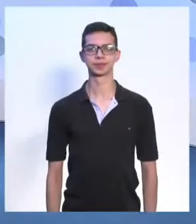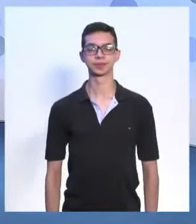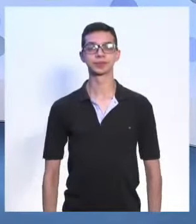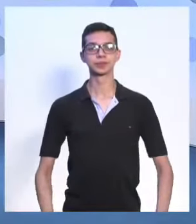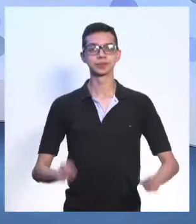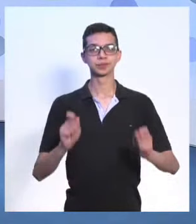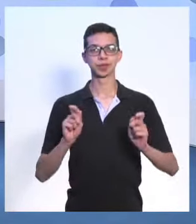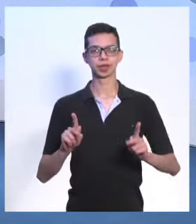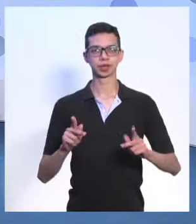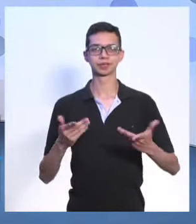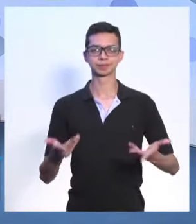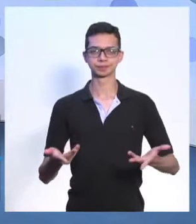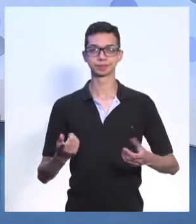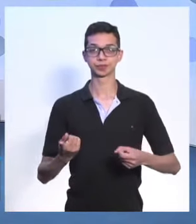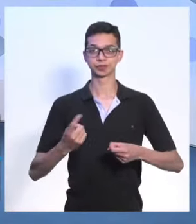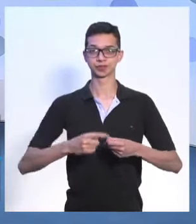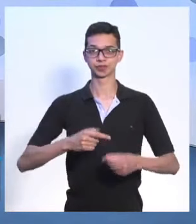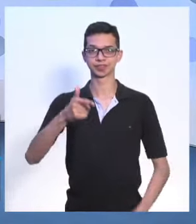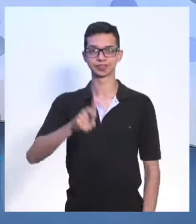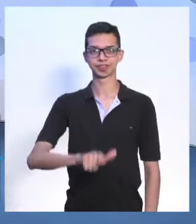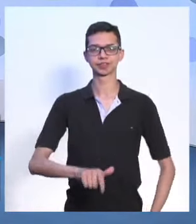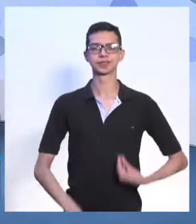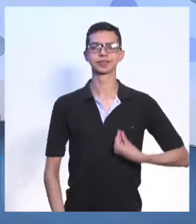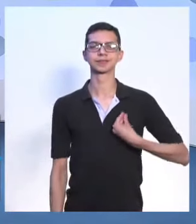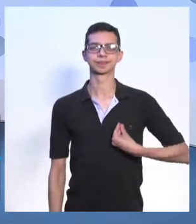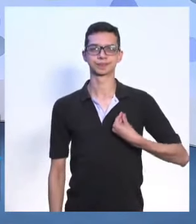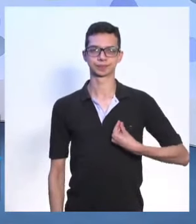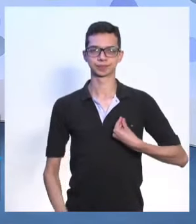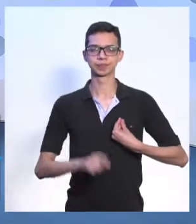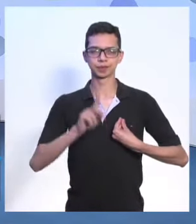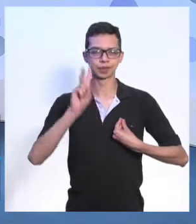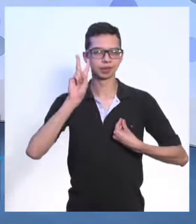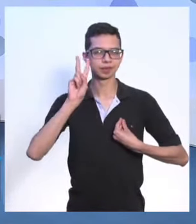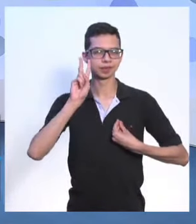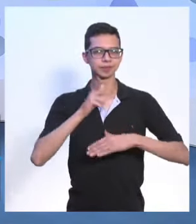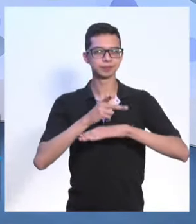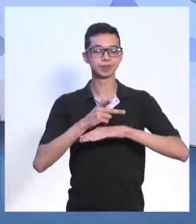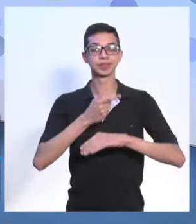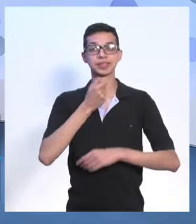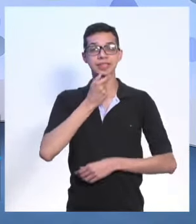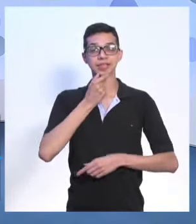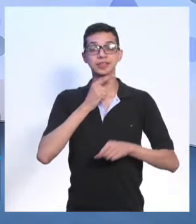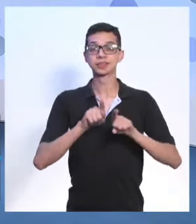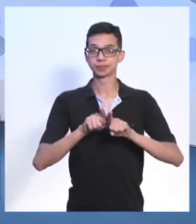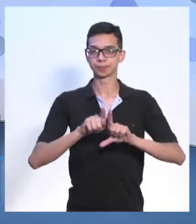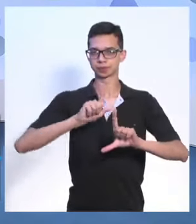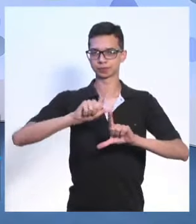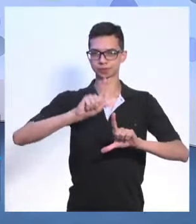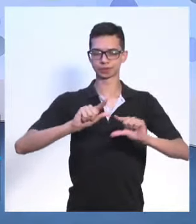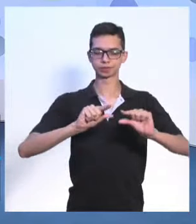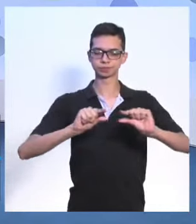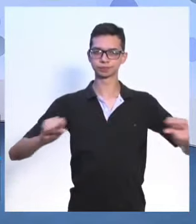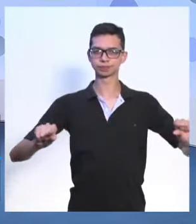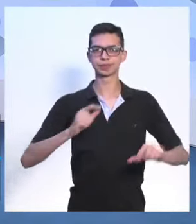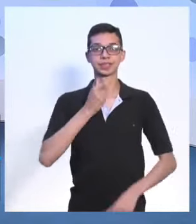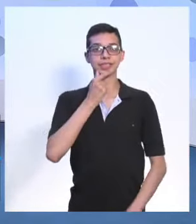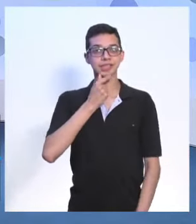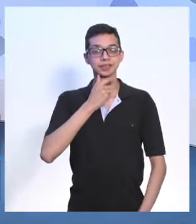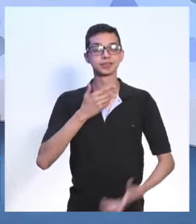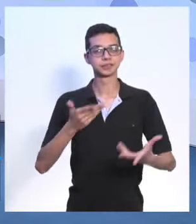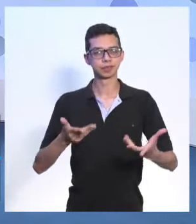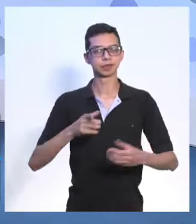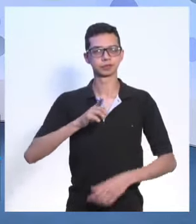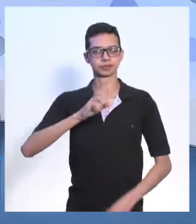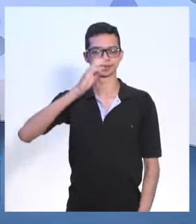Okay, so here we are. Voltamos. Lembrando que no vídeo ele está em inglês com a legenda também em inglês. Então é um momento aí para vocês